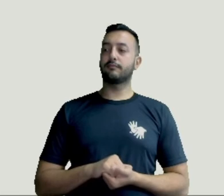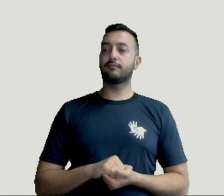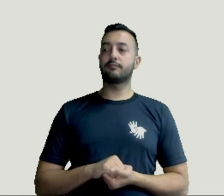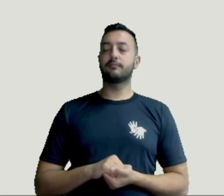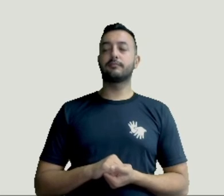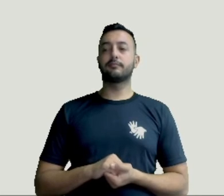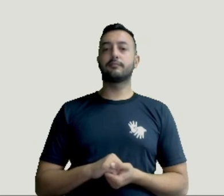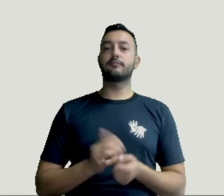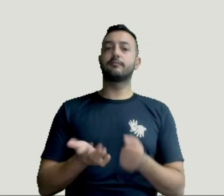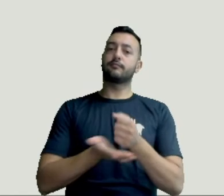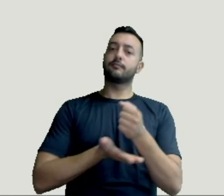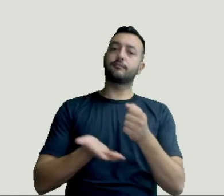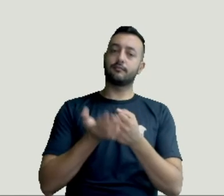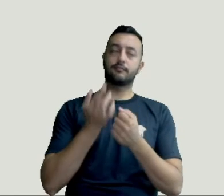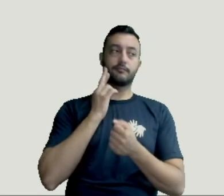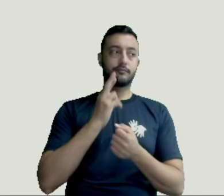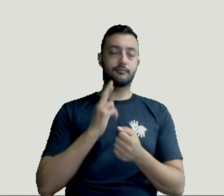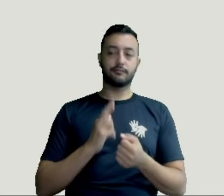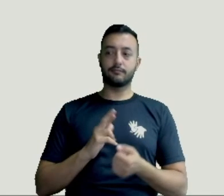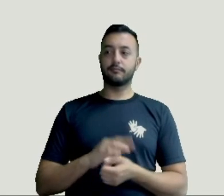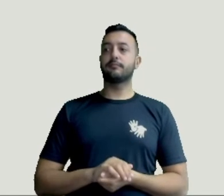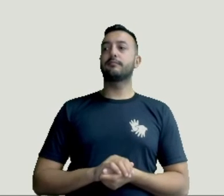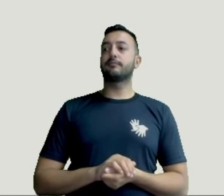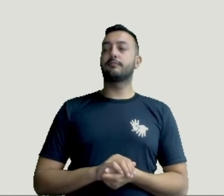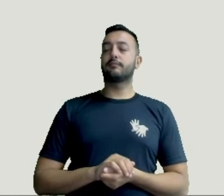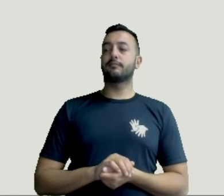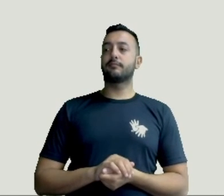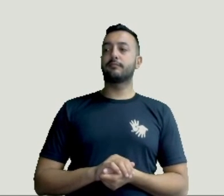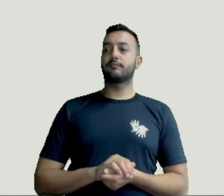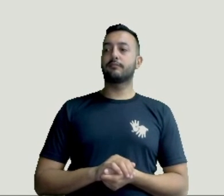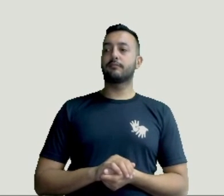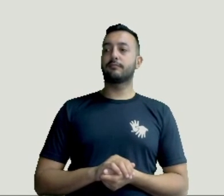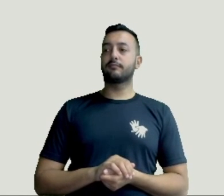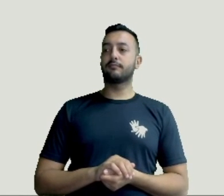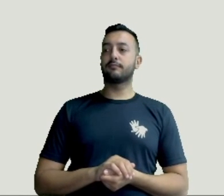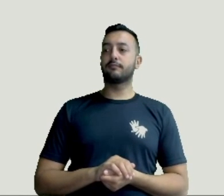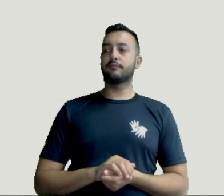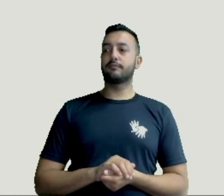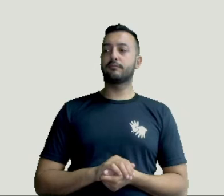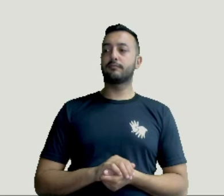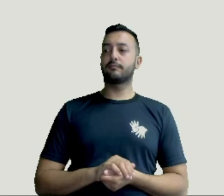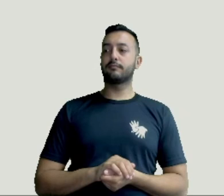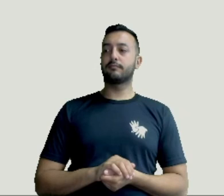Um exercício bem básico aqui para a gente começar a compreender. Olha.